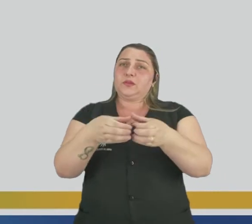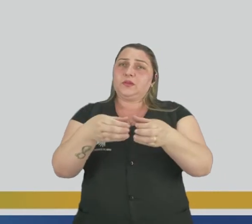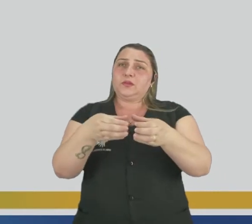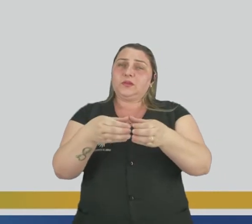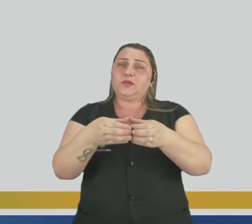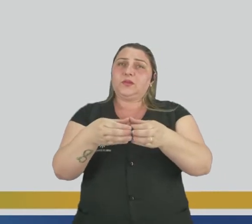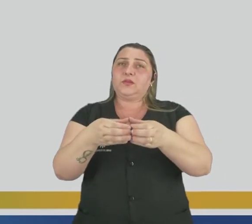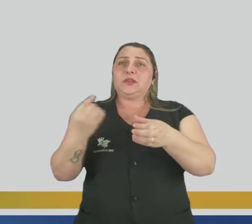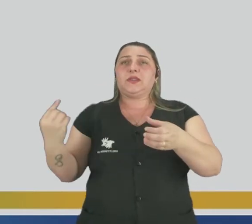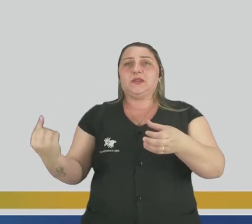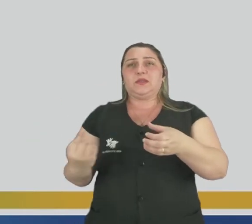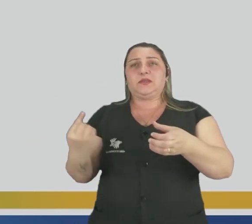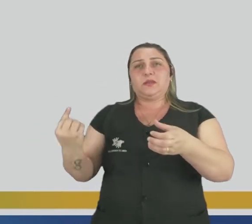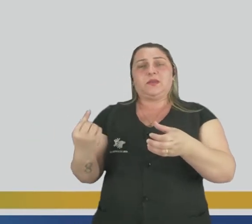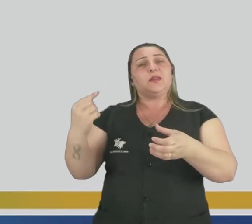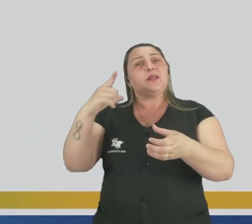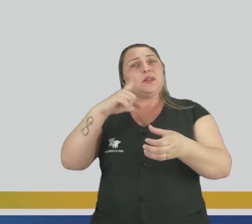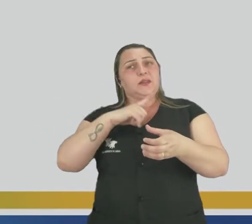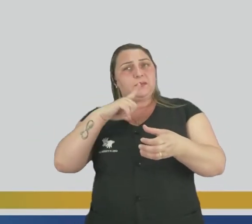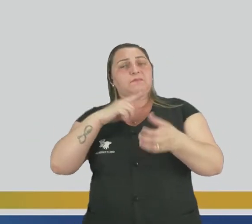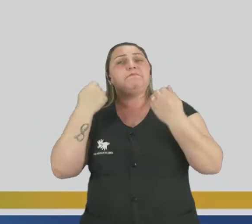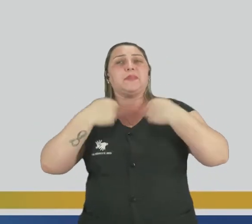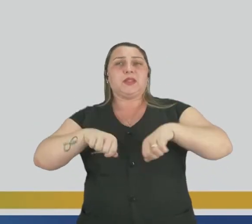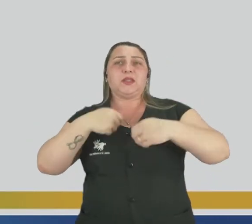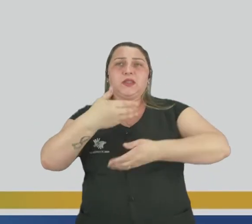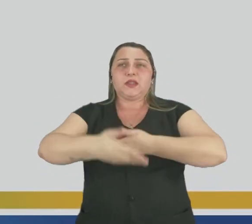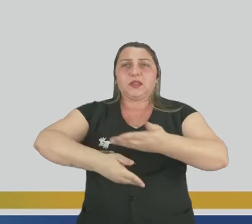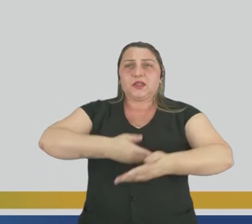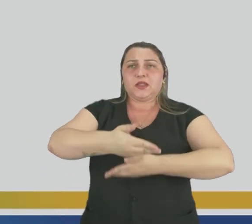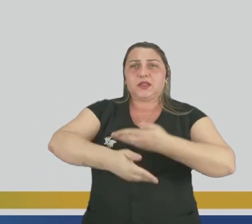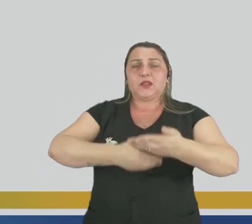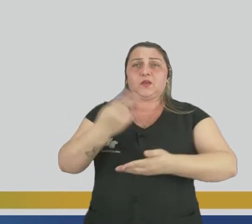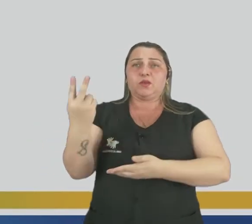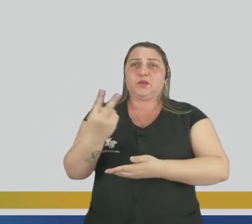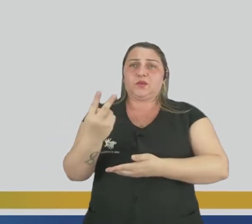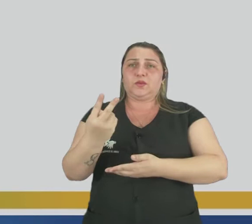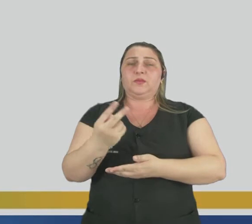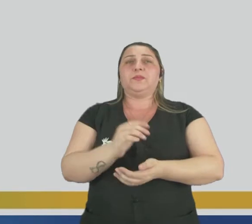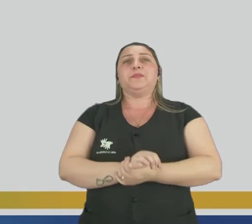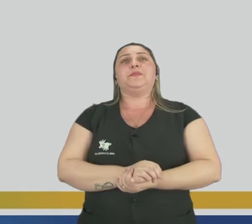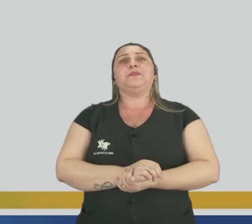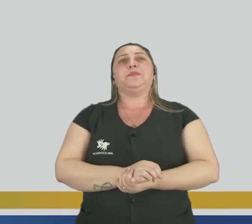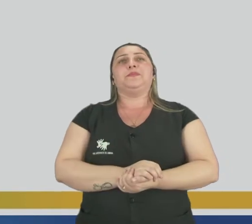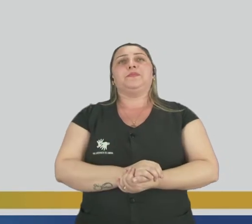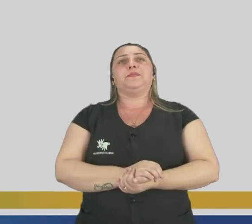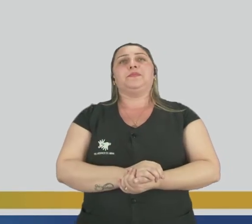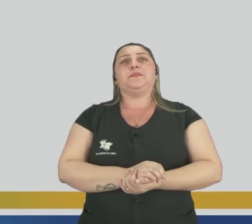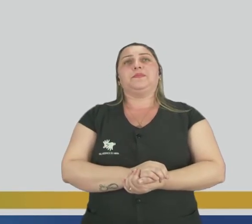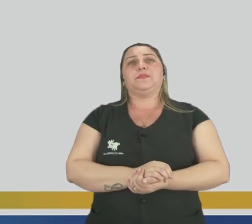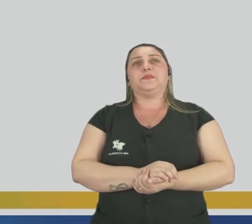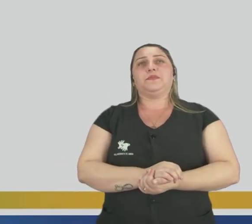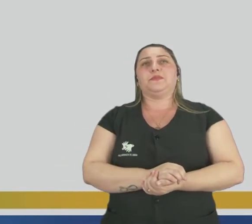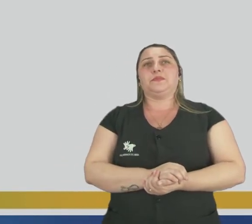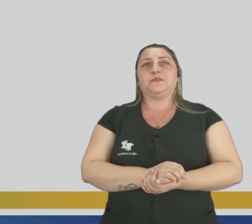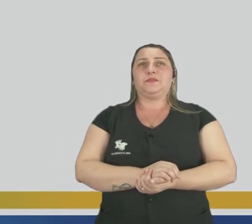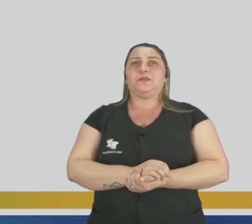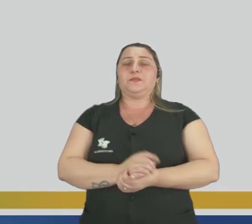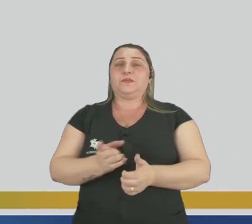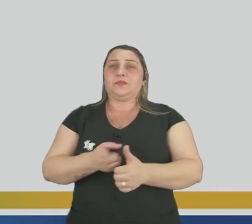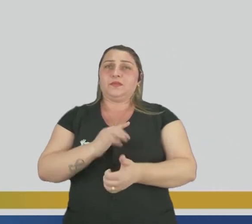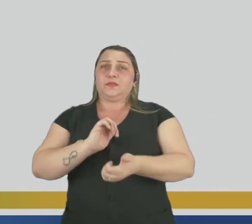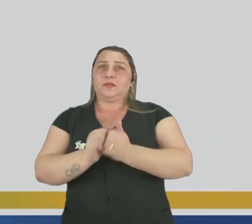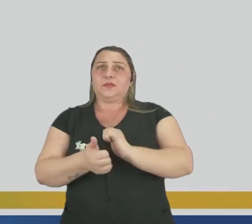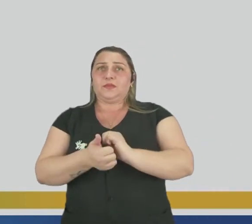coletivos e individuais que exigem ou não a interação dos adversários, né? Então a gente tem a categoria